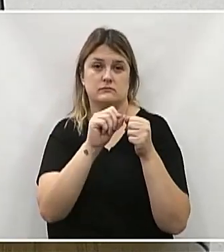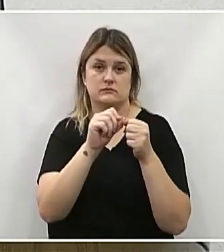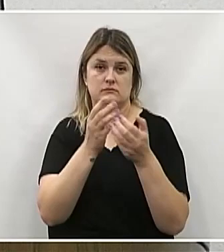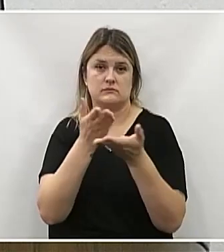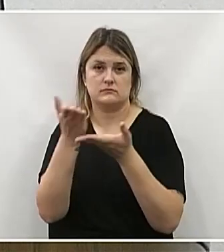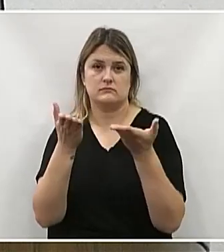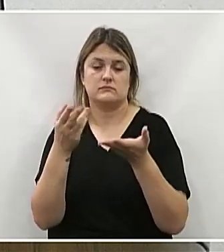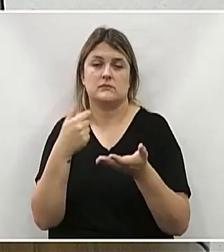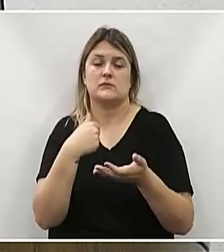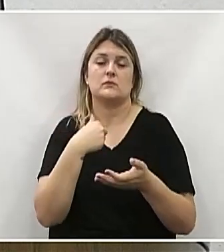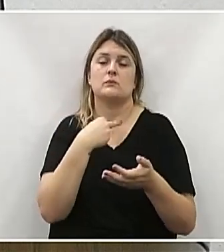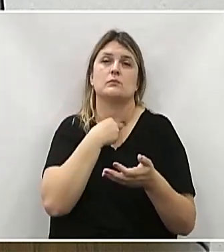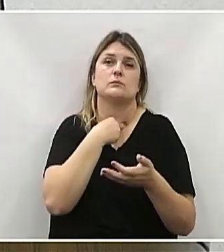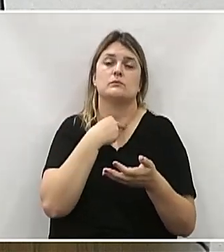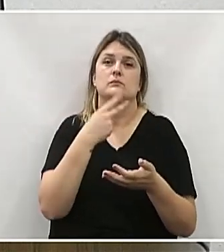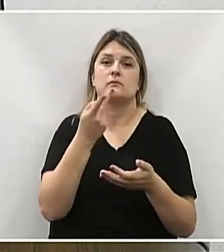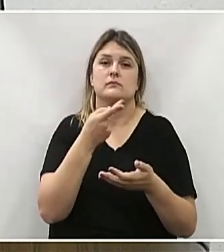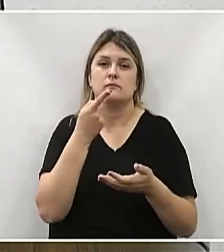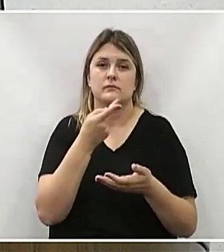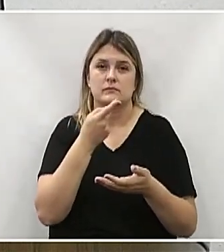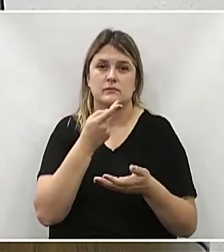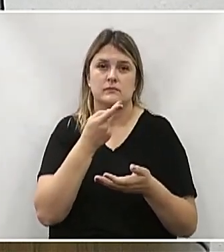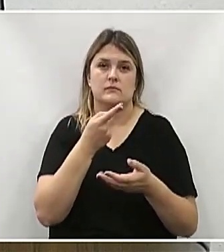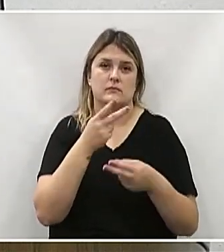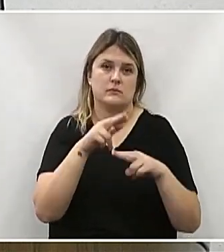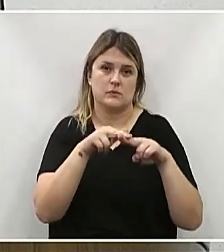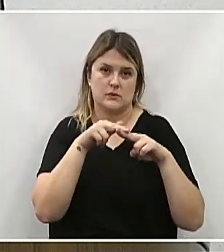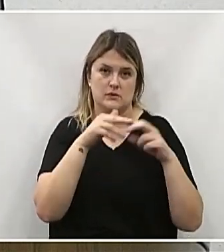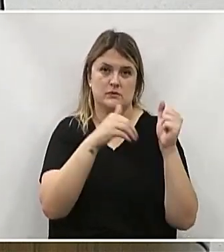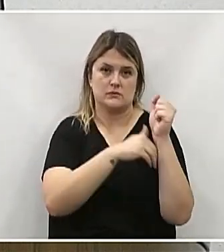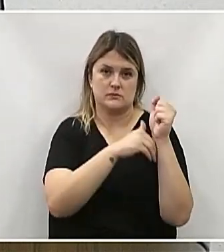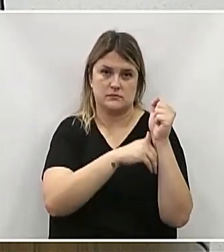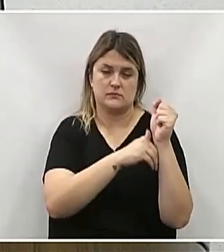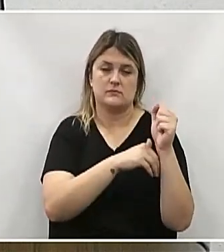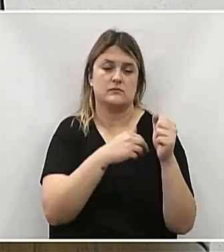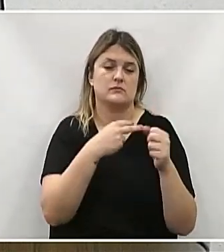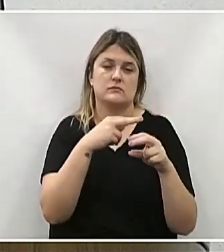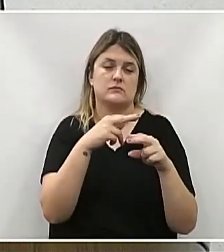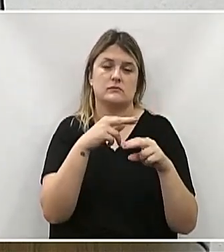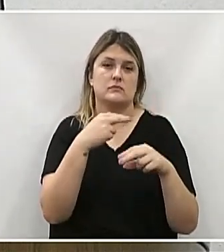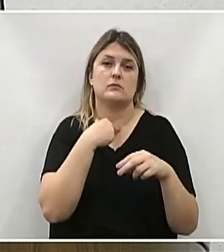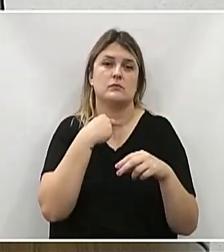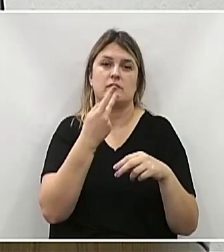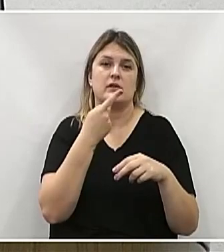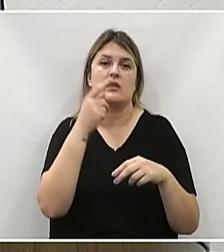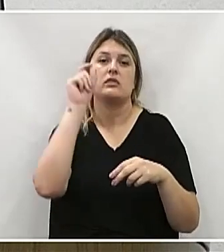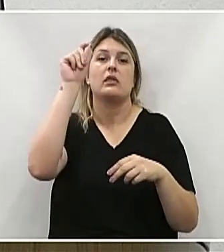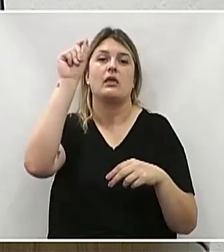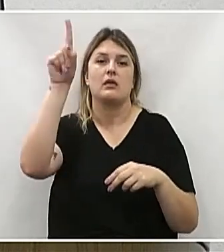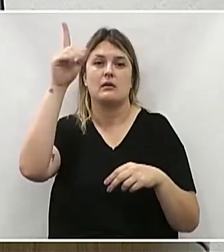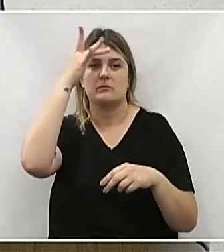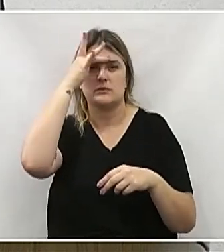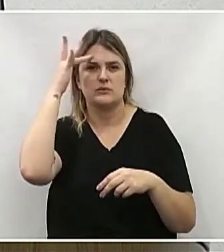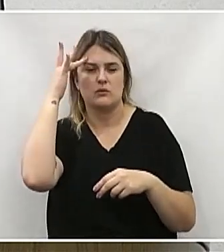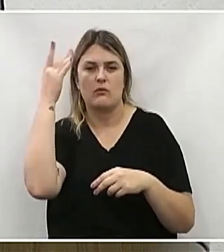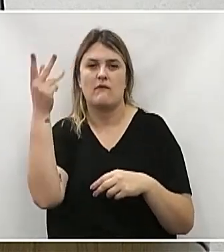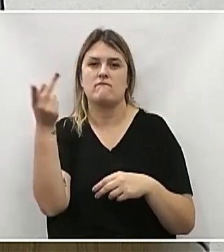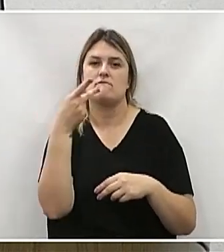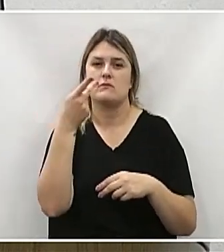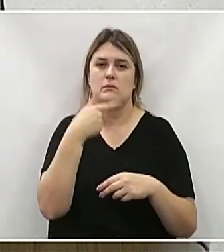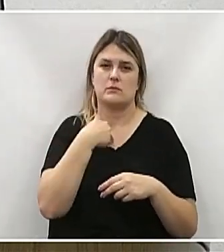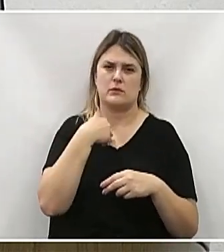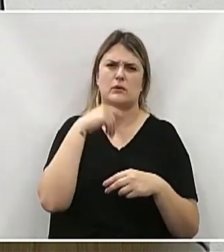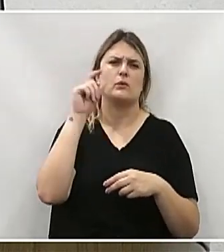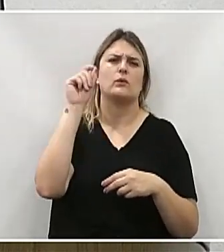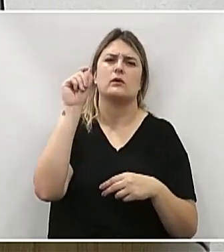É claro que eu não posso dizer aqui por questões de sigilo eu não posso dizer quais são as pessoas que me falaram e o